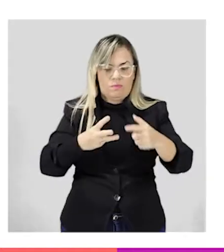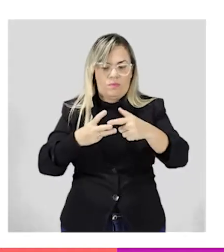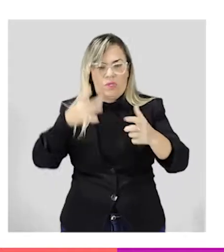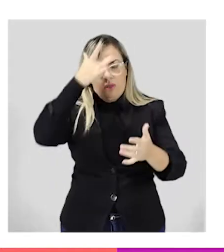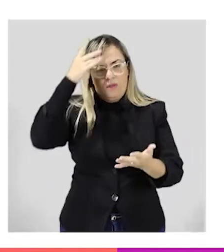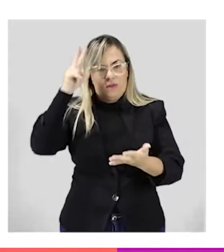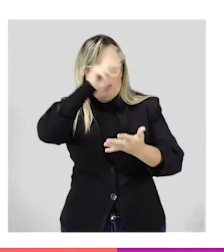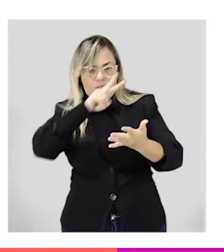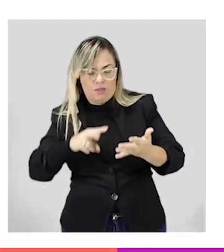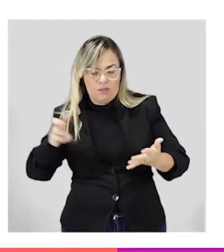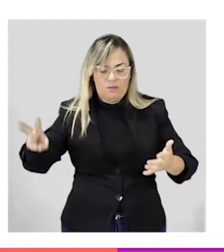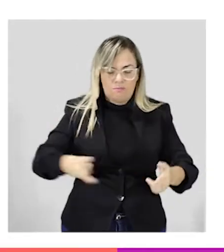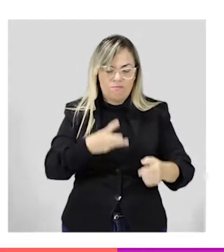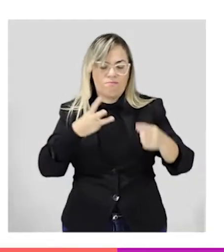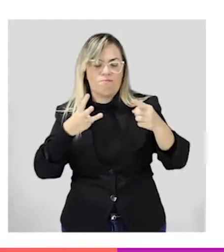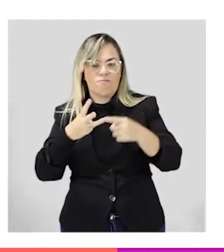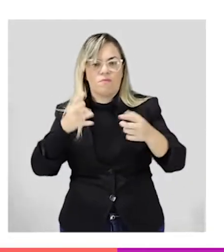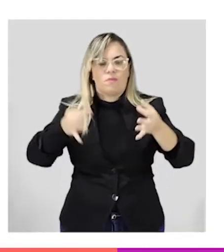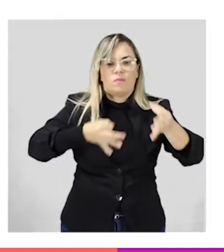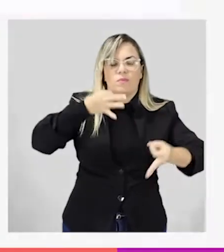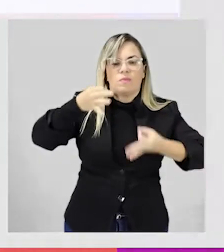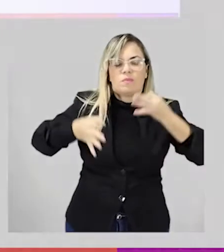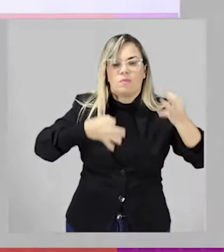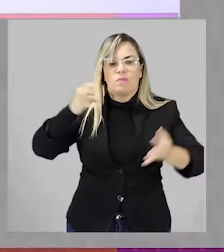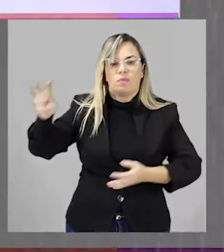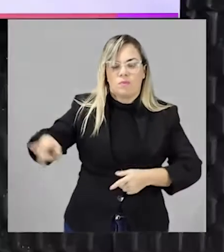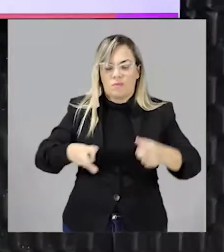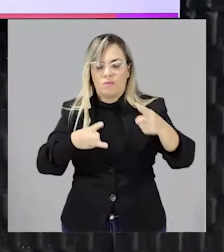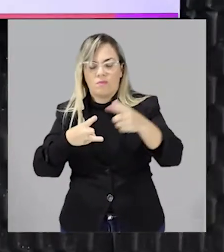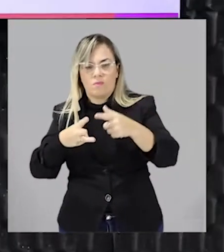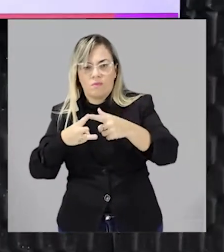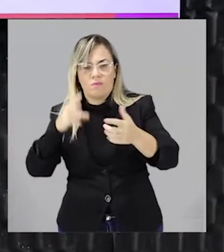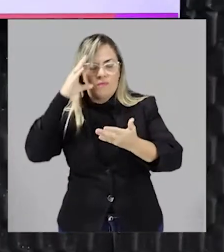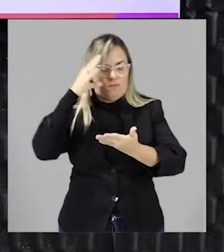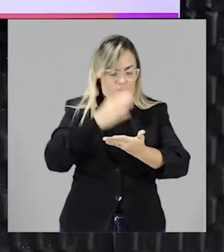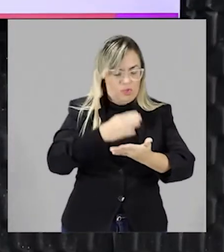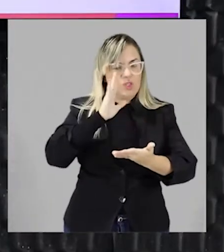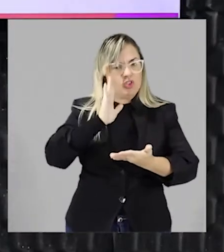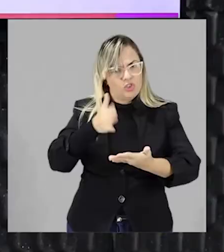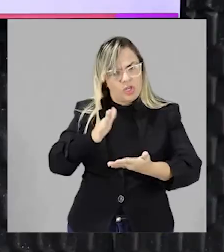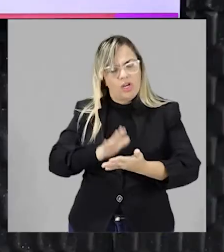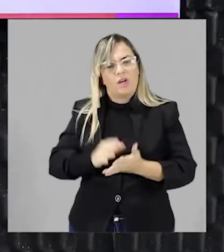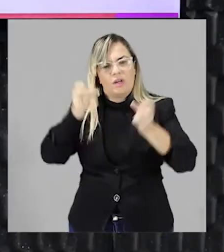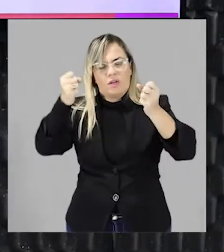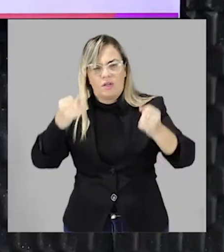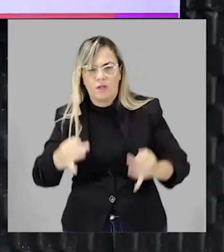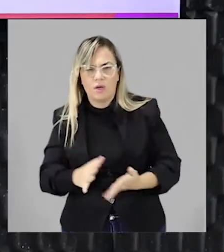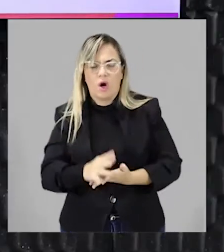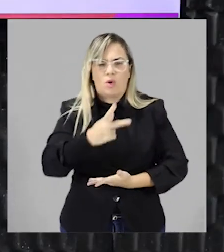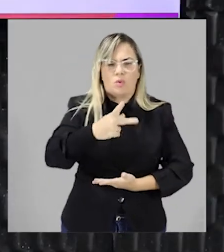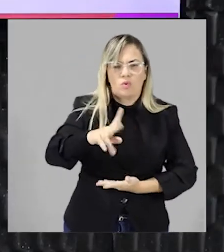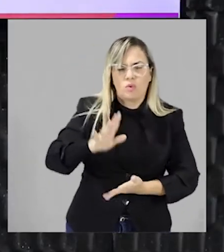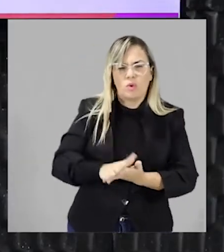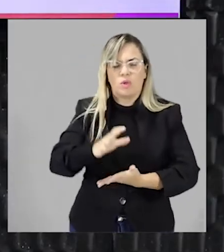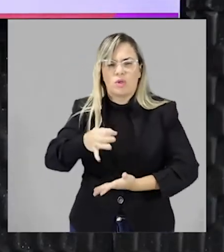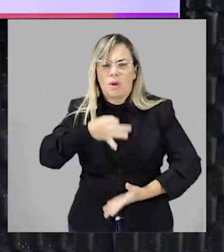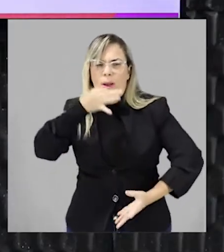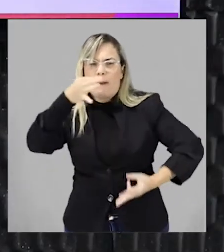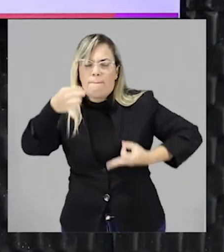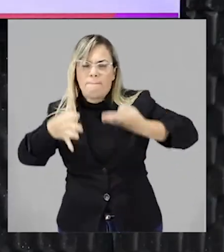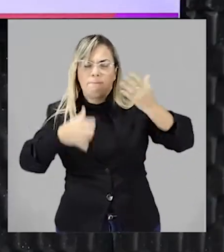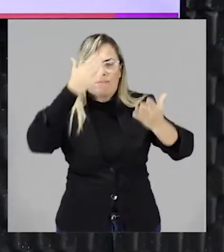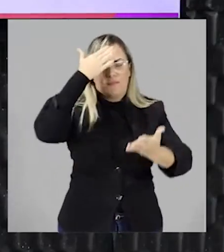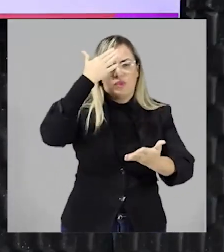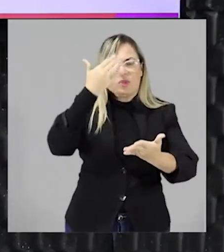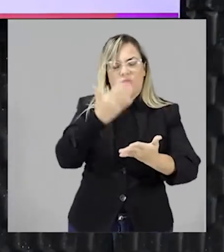a argumentação. A tese, como falamos agora há pouco, é o seu ponto de vista, é a sua defesa